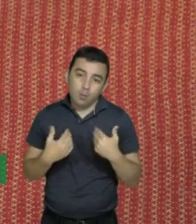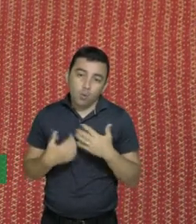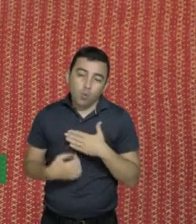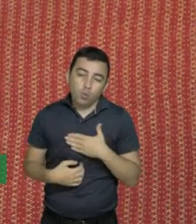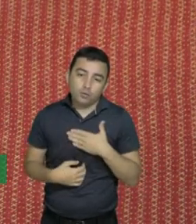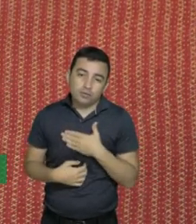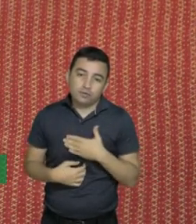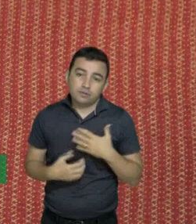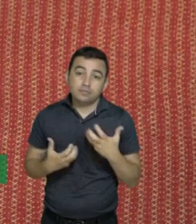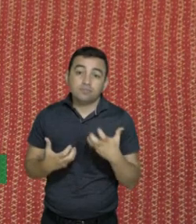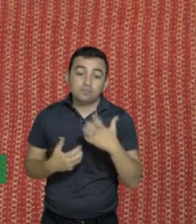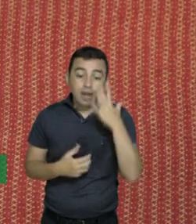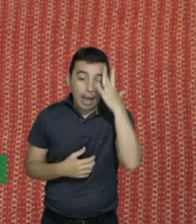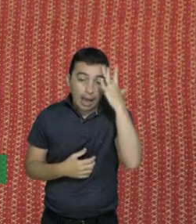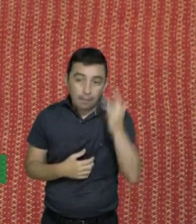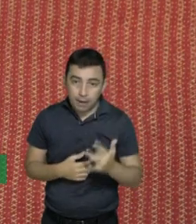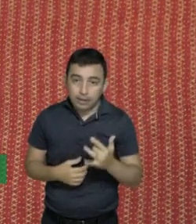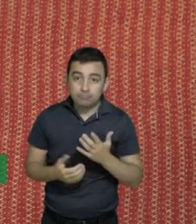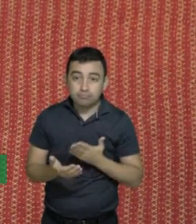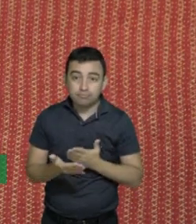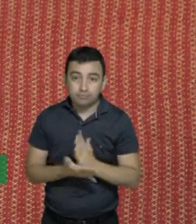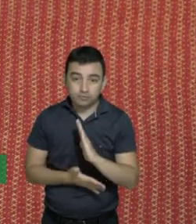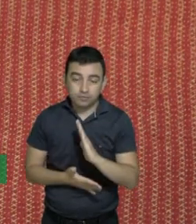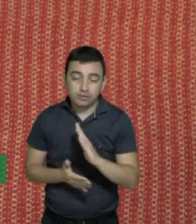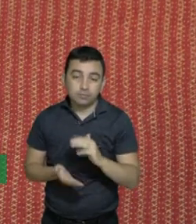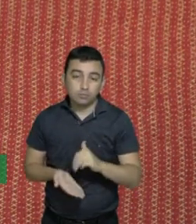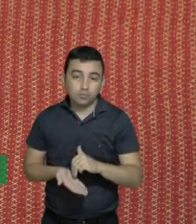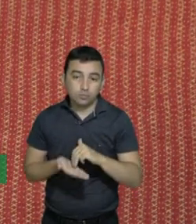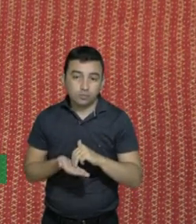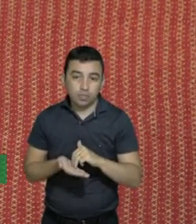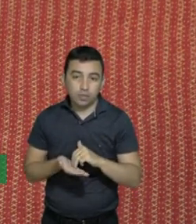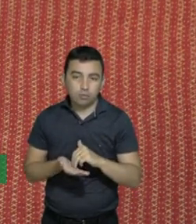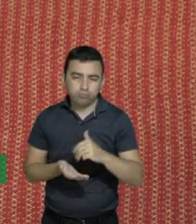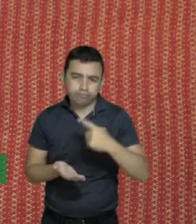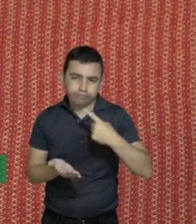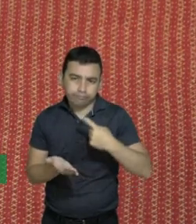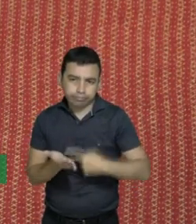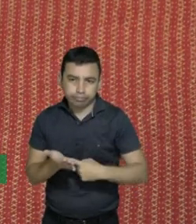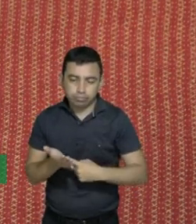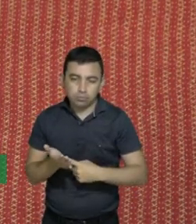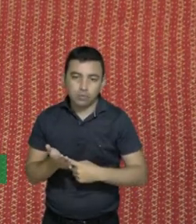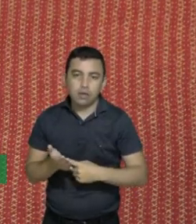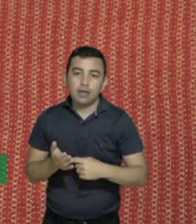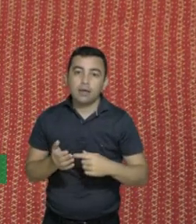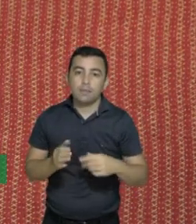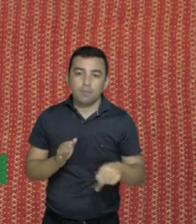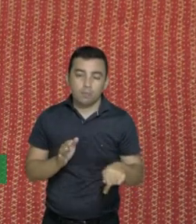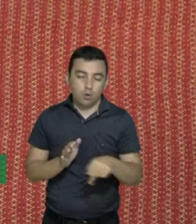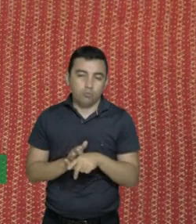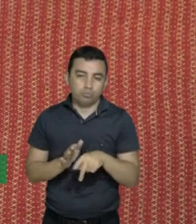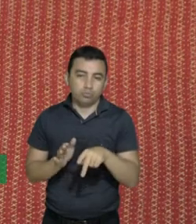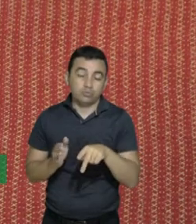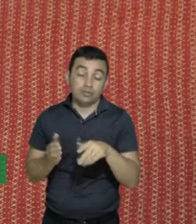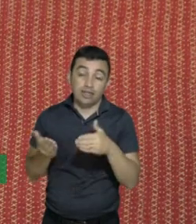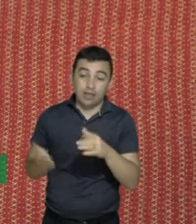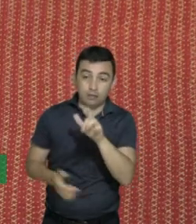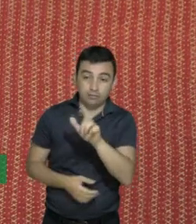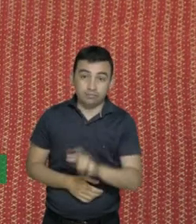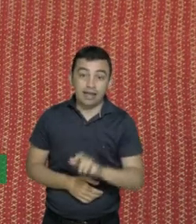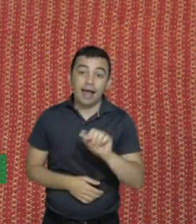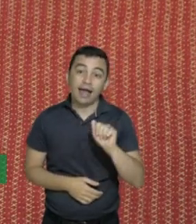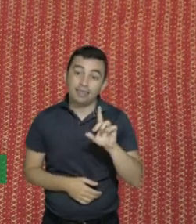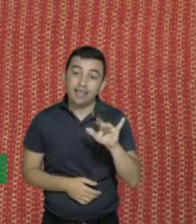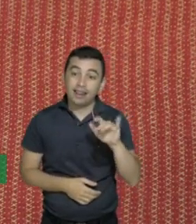né que amanhã fosse aprovadas esta Moção de cumprimentos as lojas Adelino na pessoa do Senhor Adelino zilli